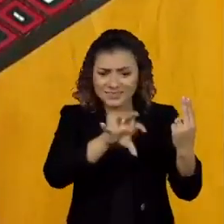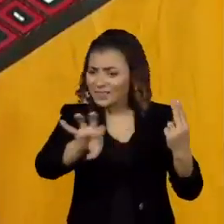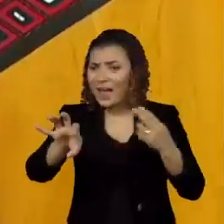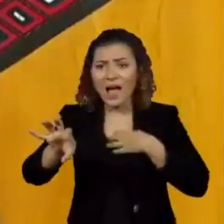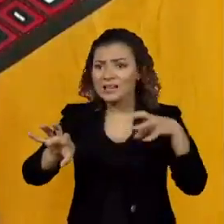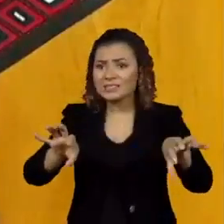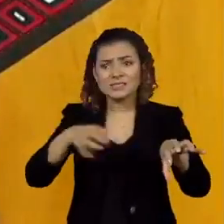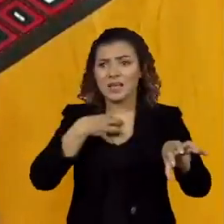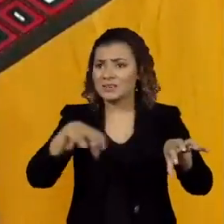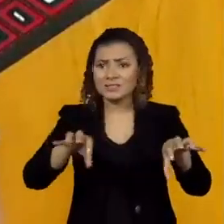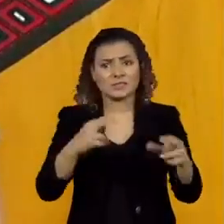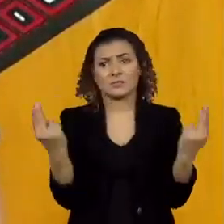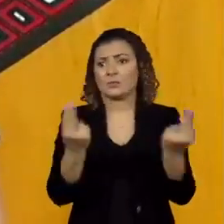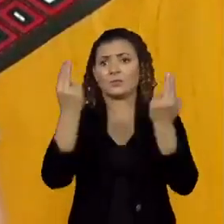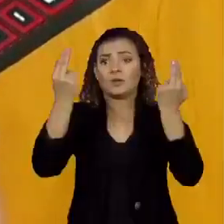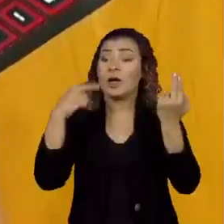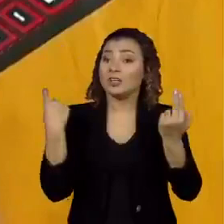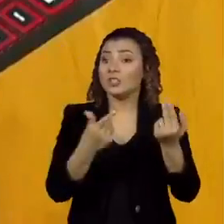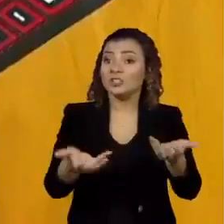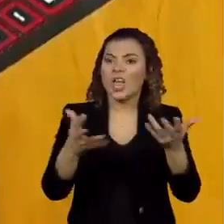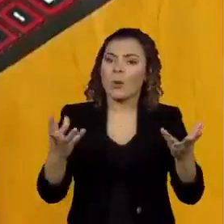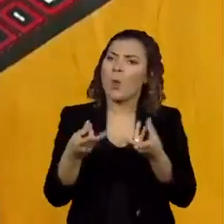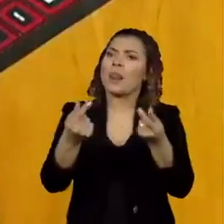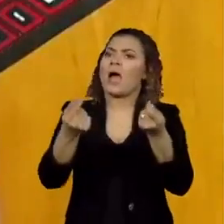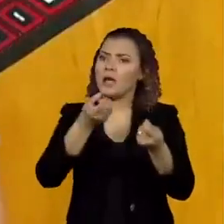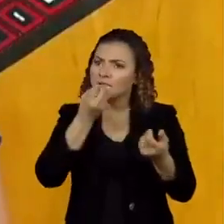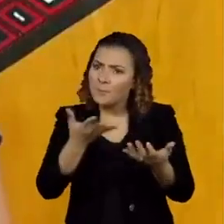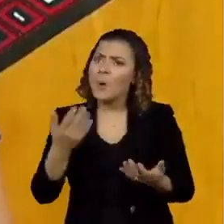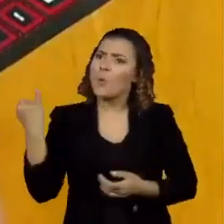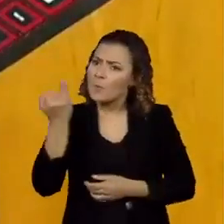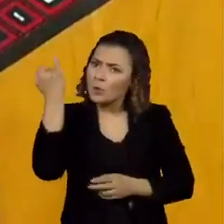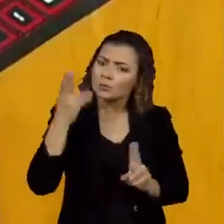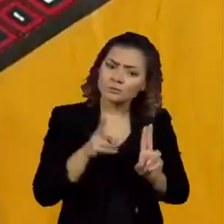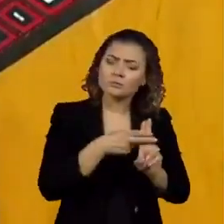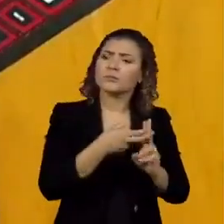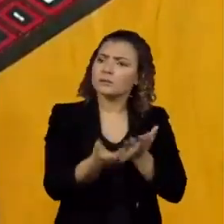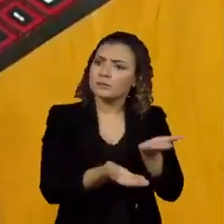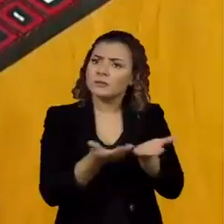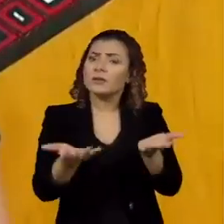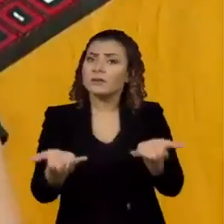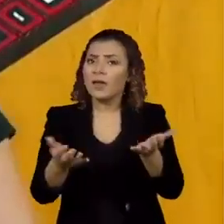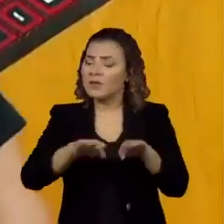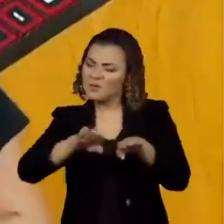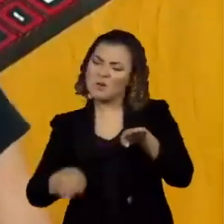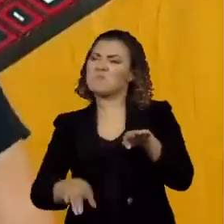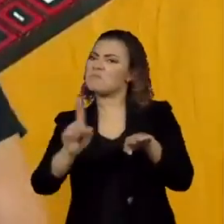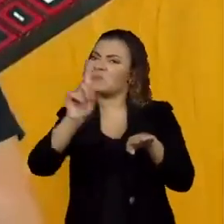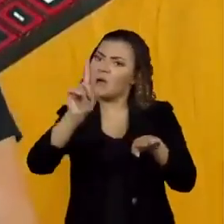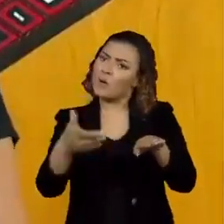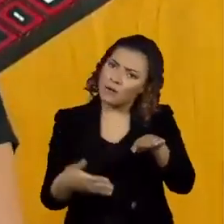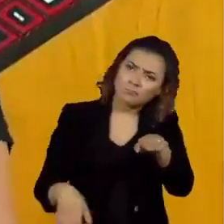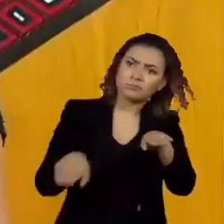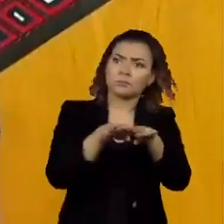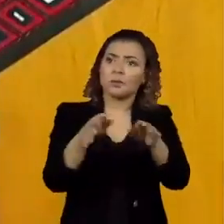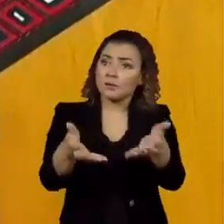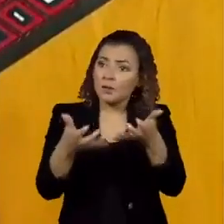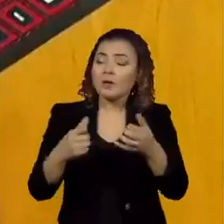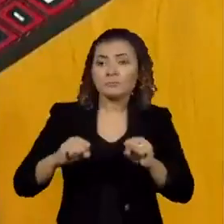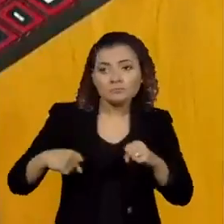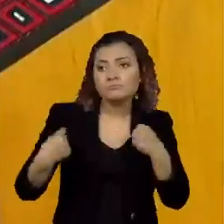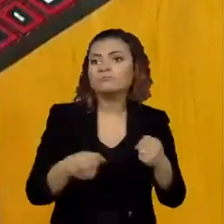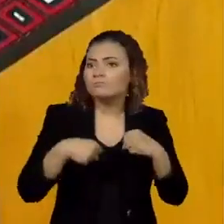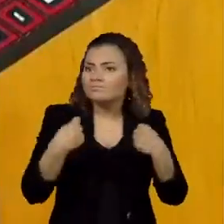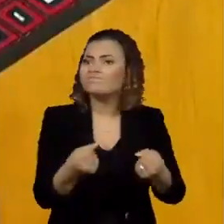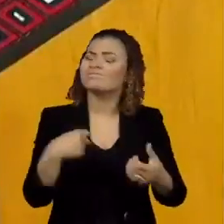mais, queremos o adequado, queremos o que é preciso. Não queremos menos, não é? Isso foi assim, foi criando.